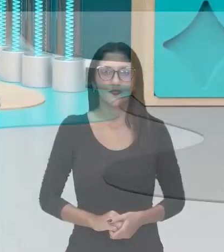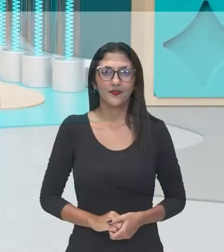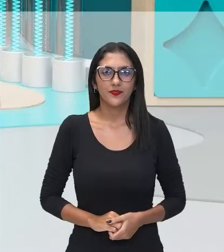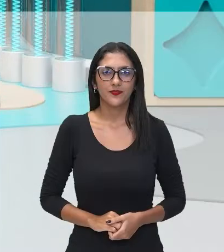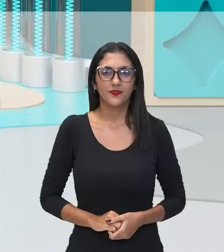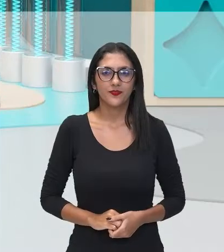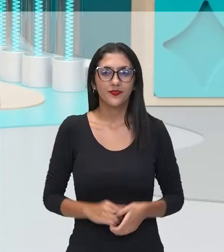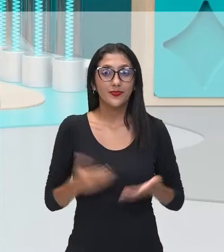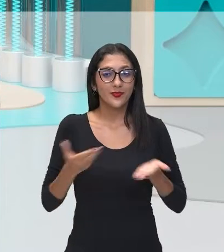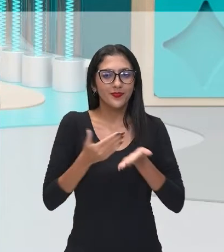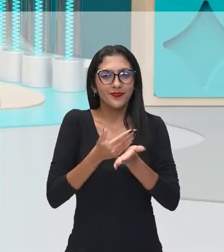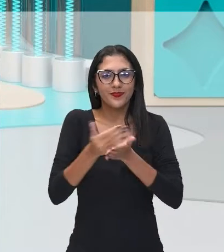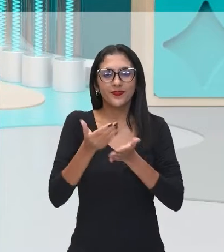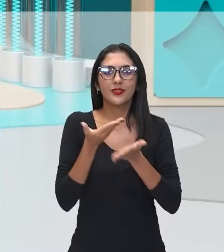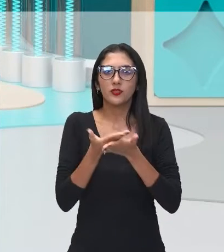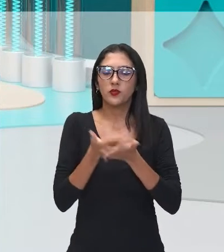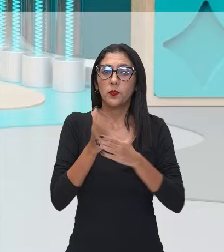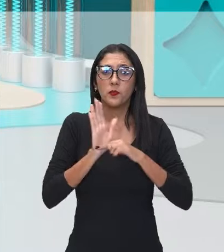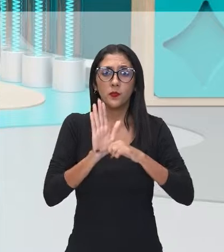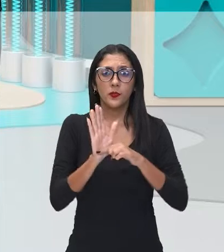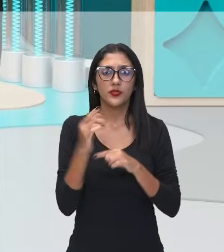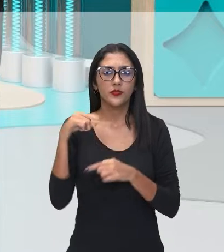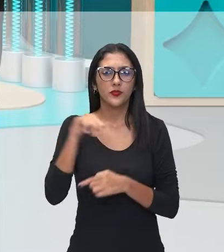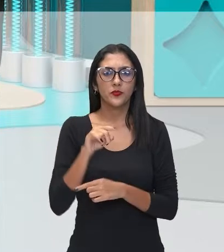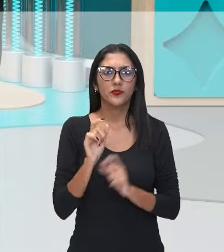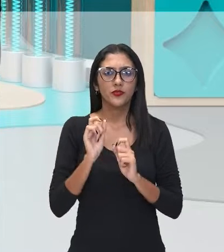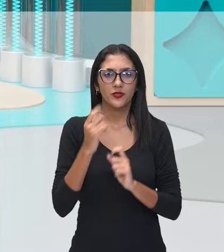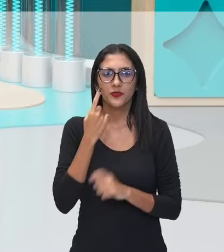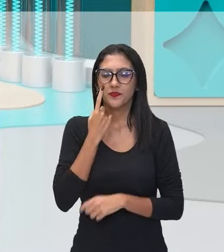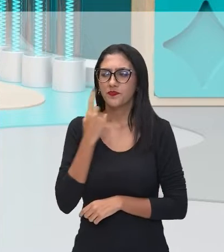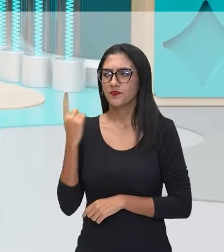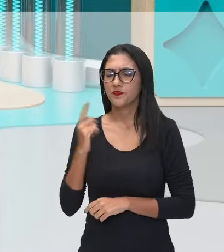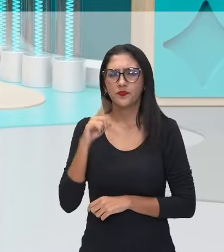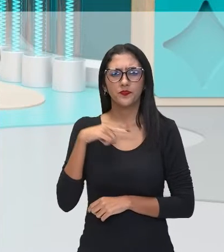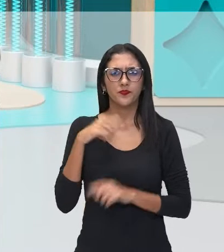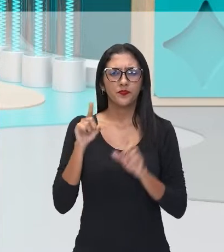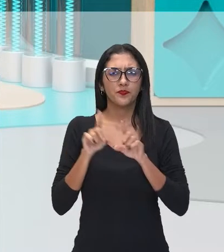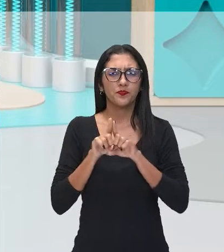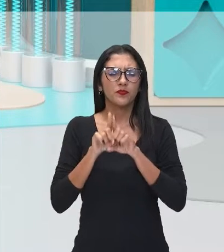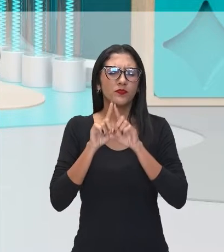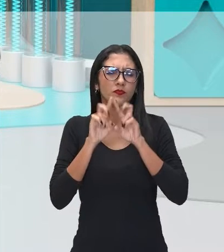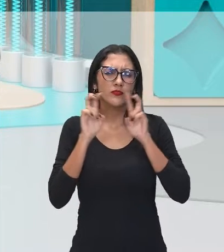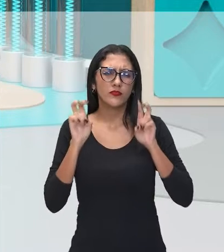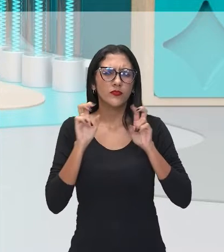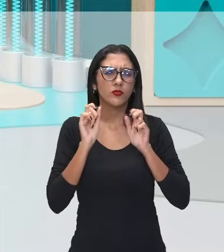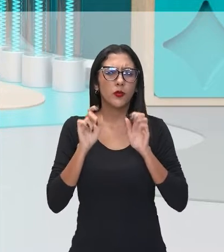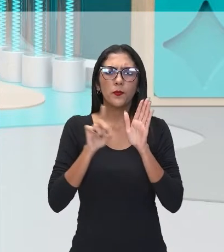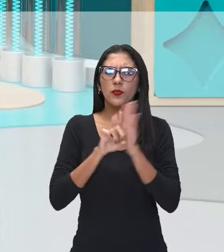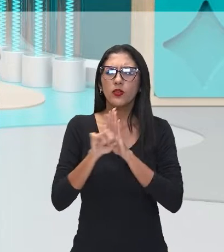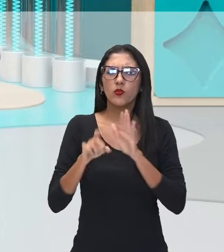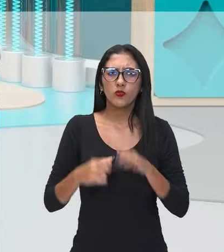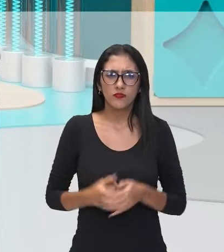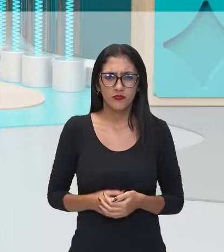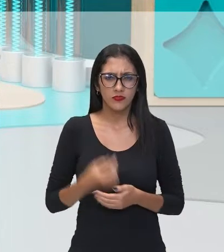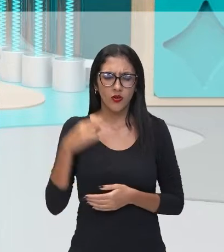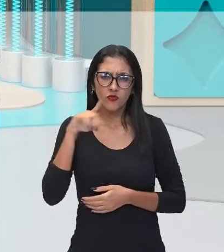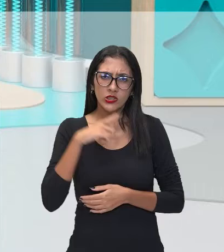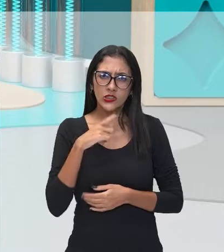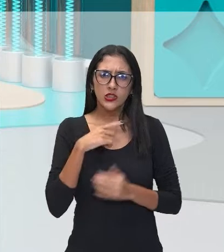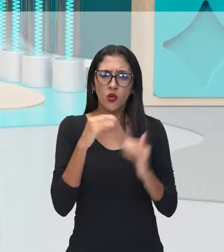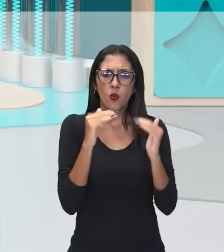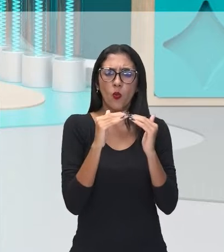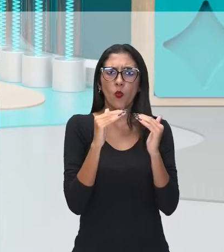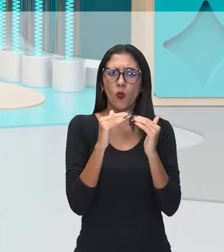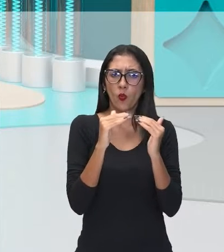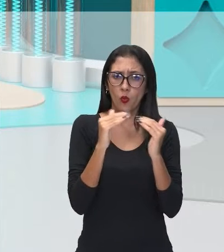Começo esta aula apresentando para vocês esta questão aqui. Você é a favor ou contra